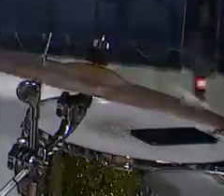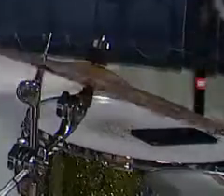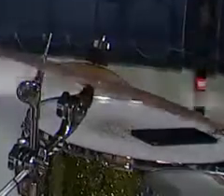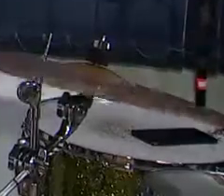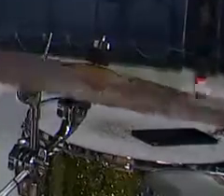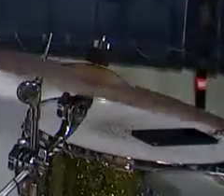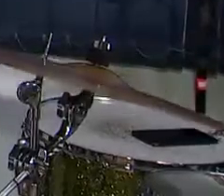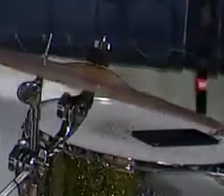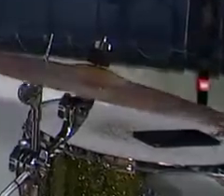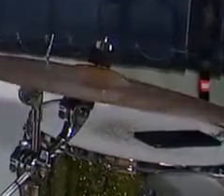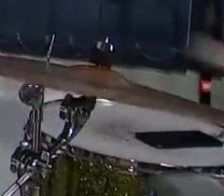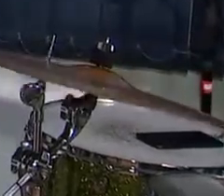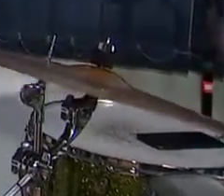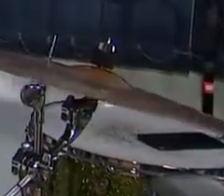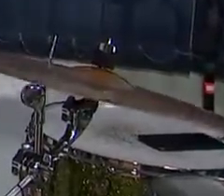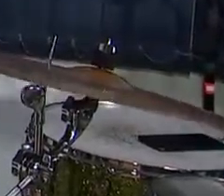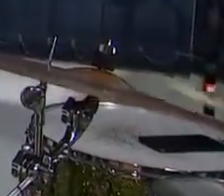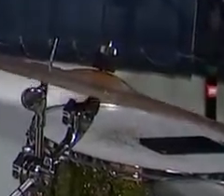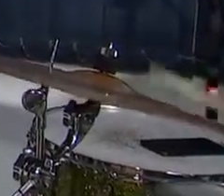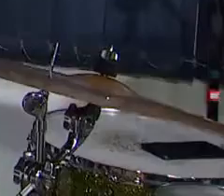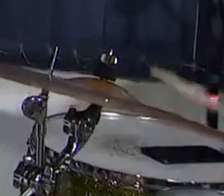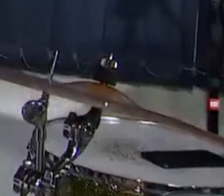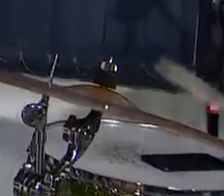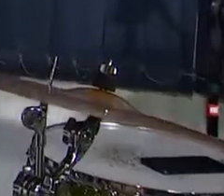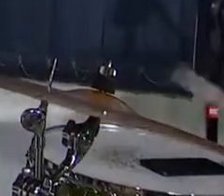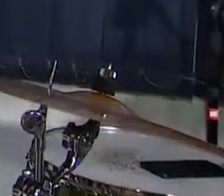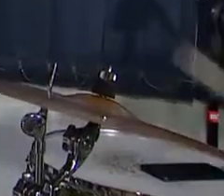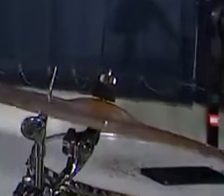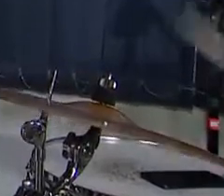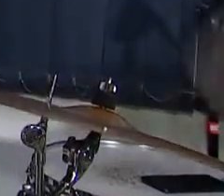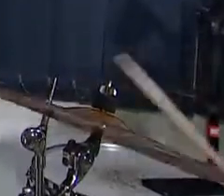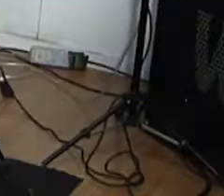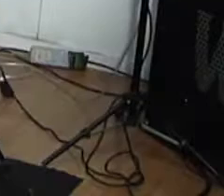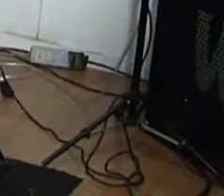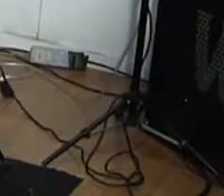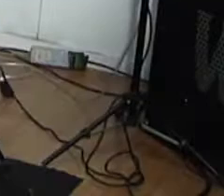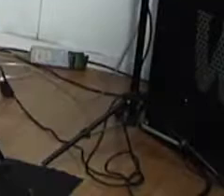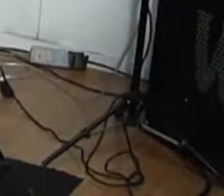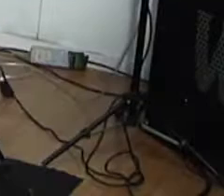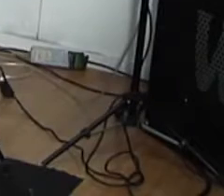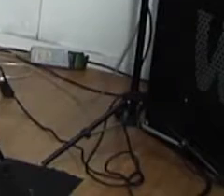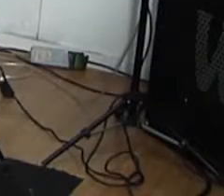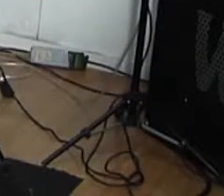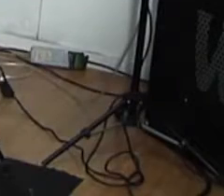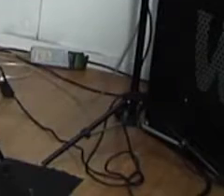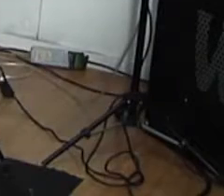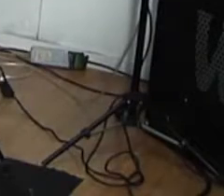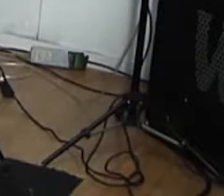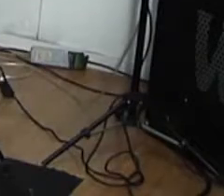get to see you dancing in the bubble land.